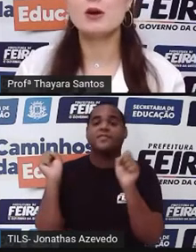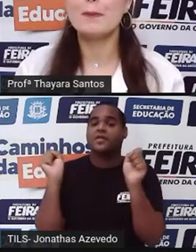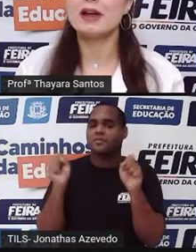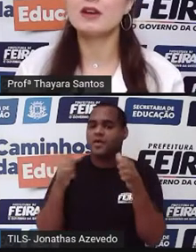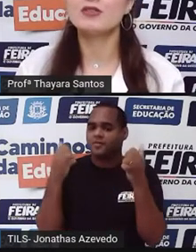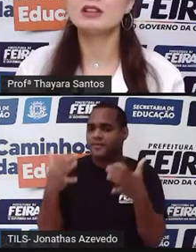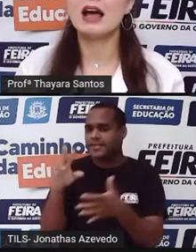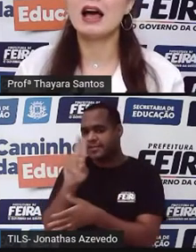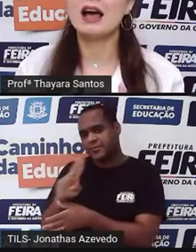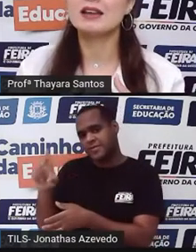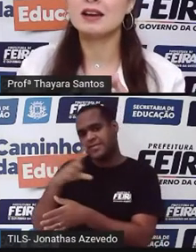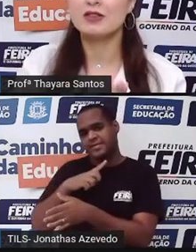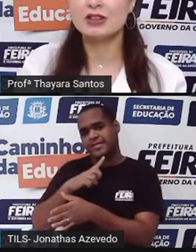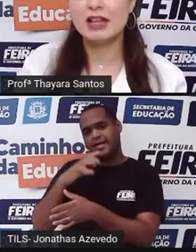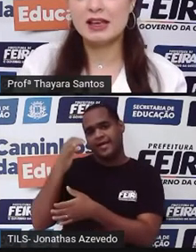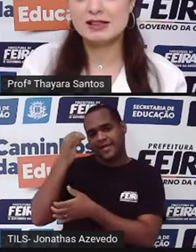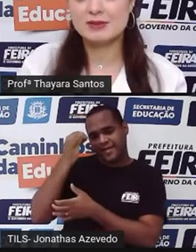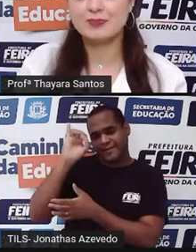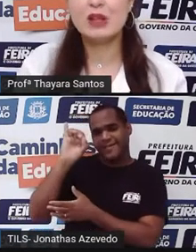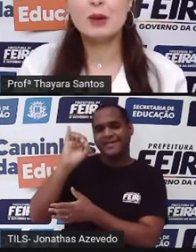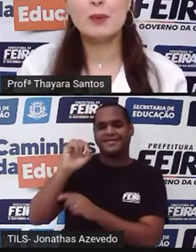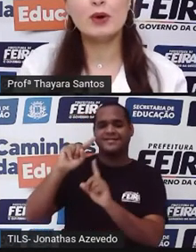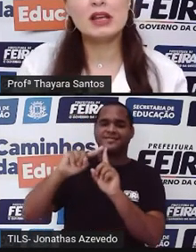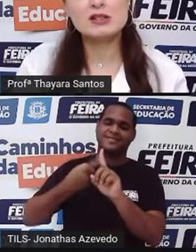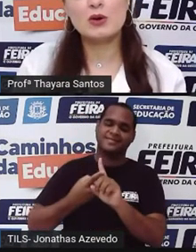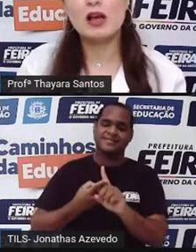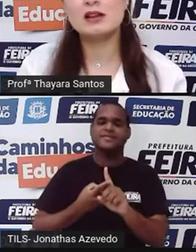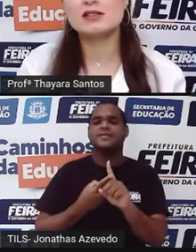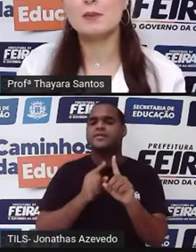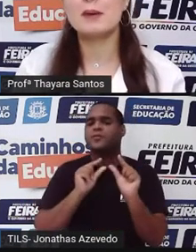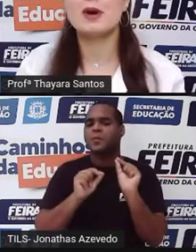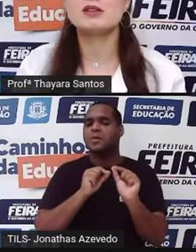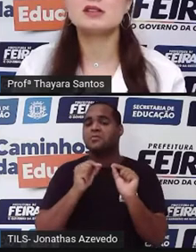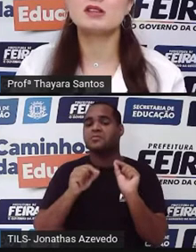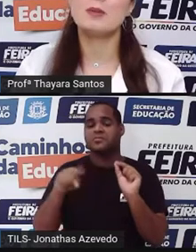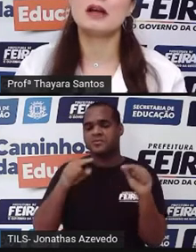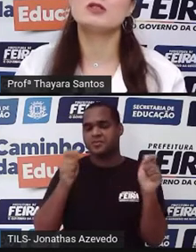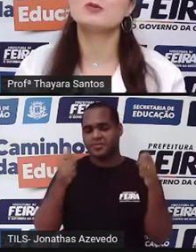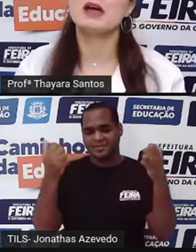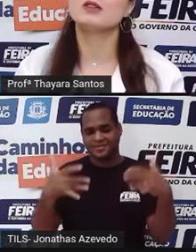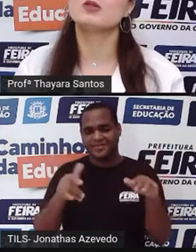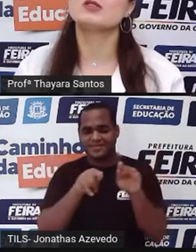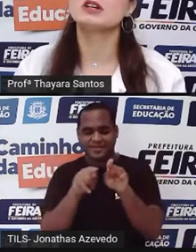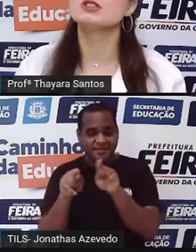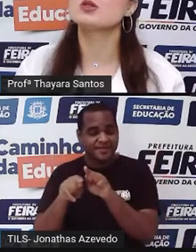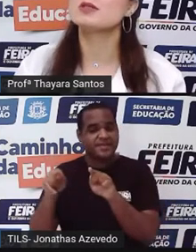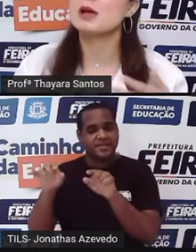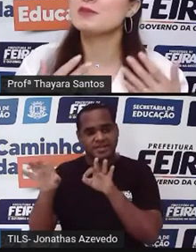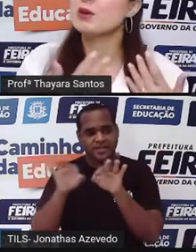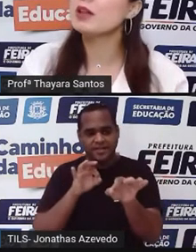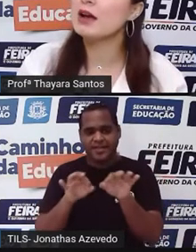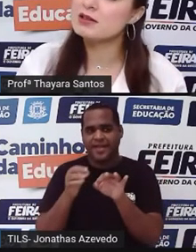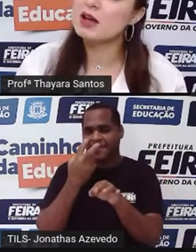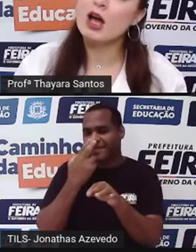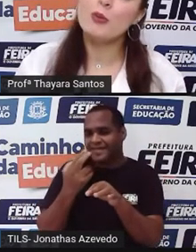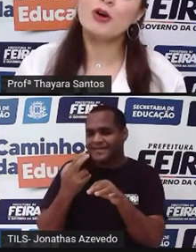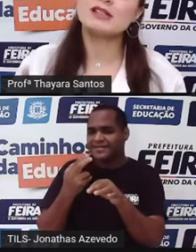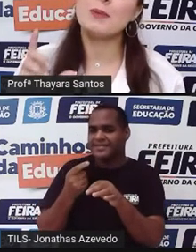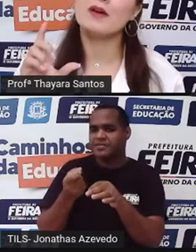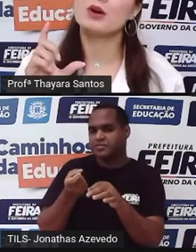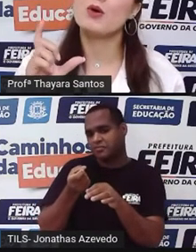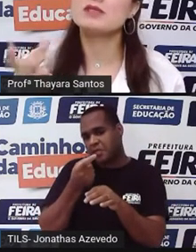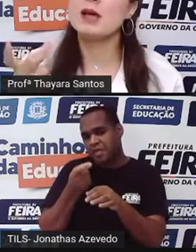pessoas utilizam para evitar a gravidez e por isso eles também podem ser chamados métodos anticoncepcionais